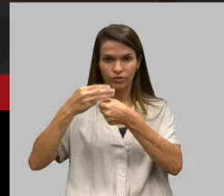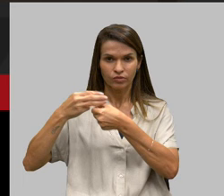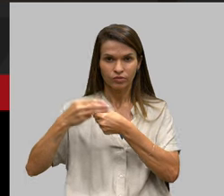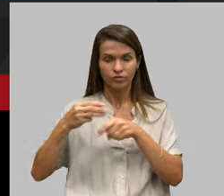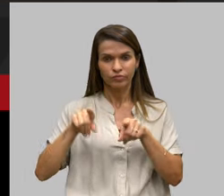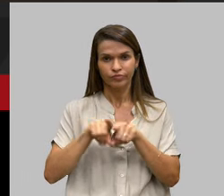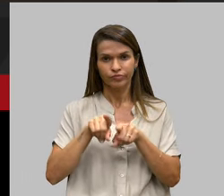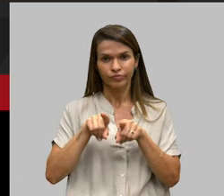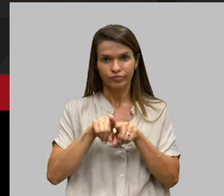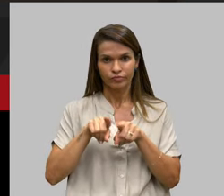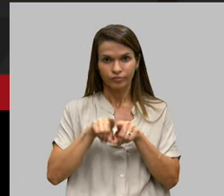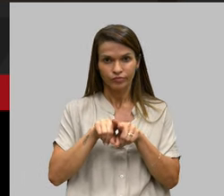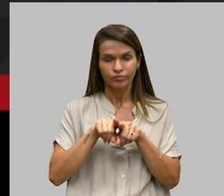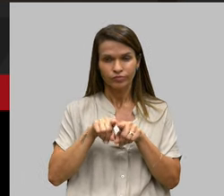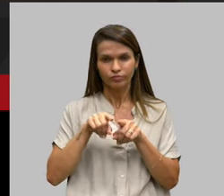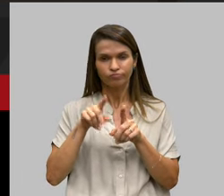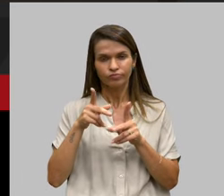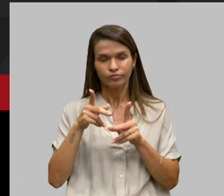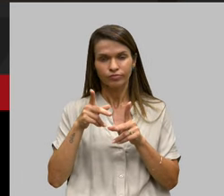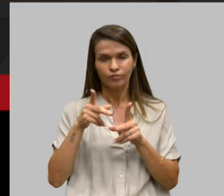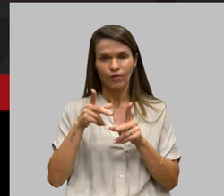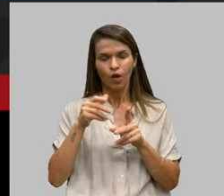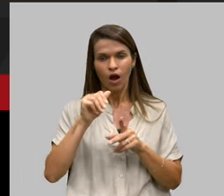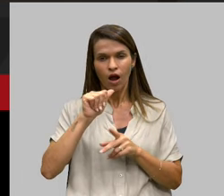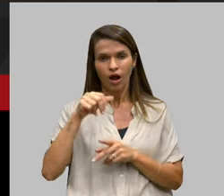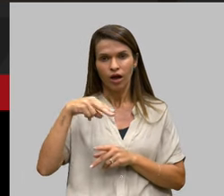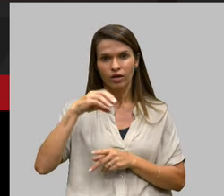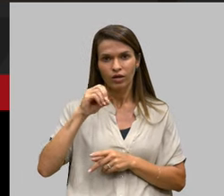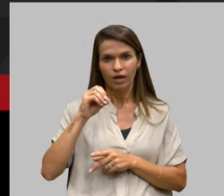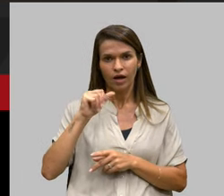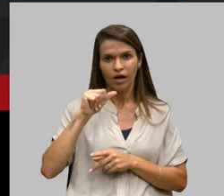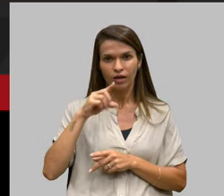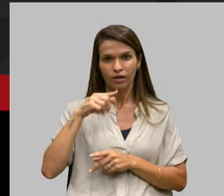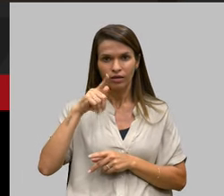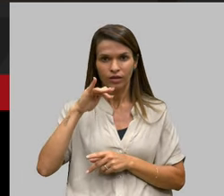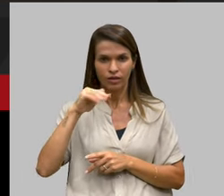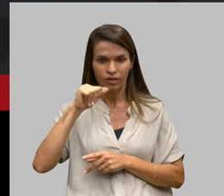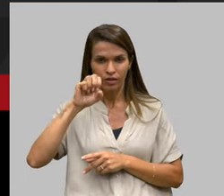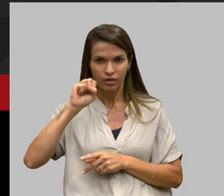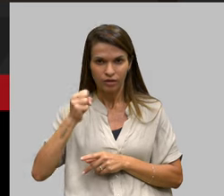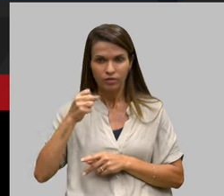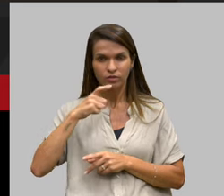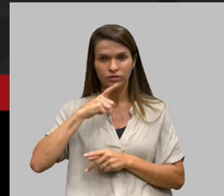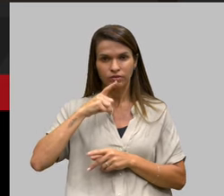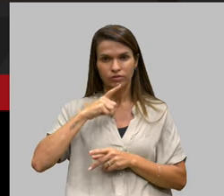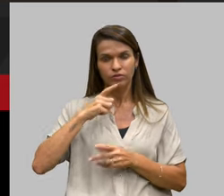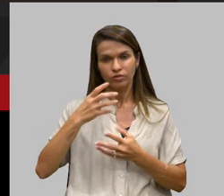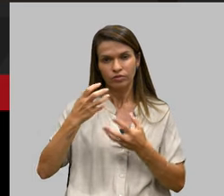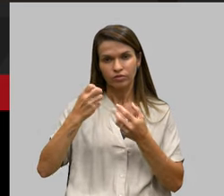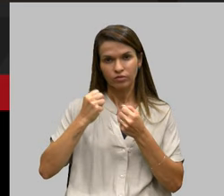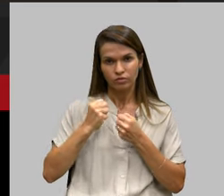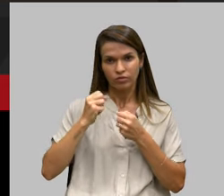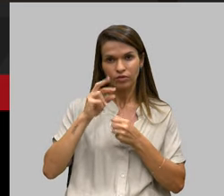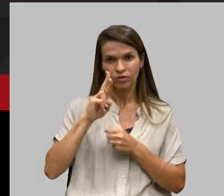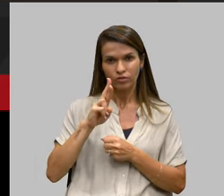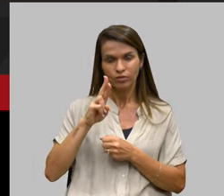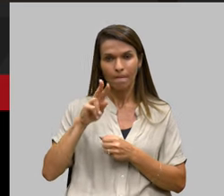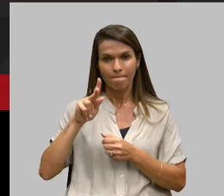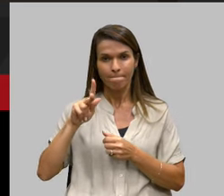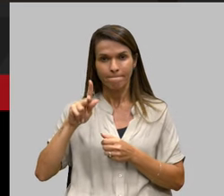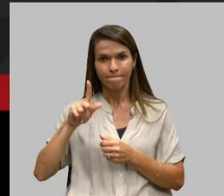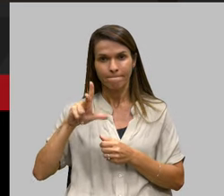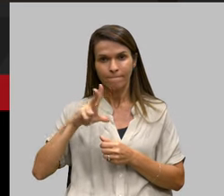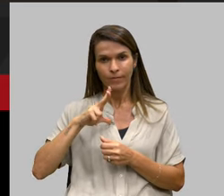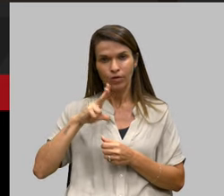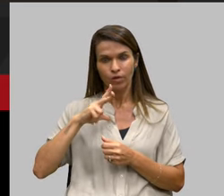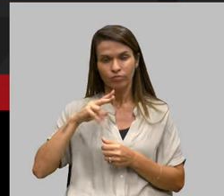como os das respectivas autarquias que estiverem sujeitos a regime próprio de previdência então em